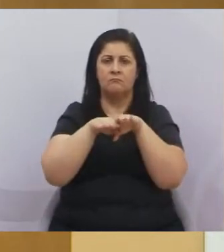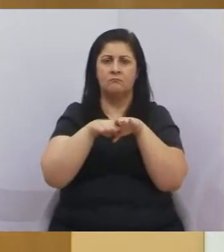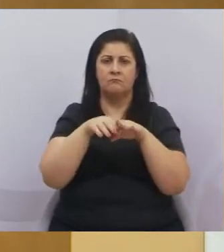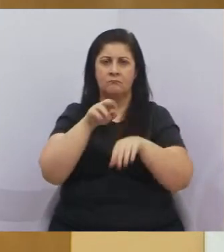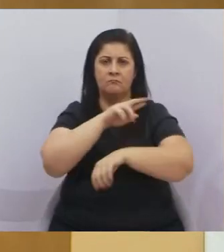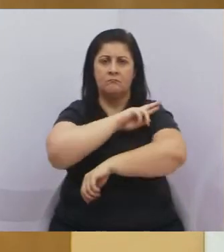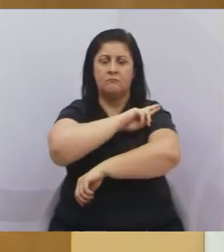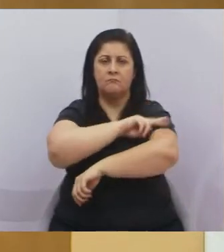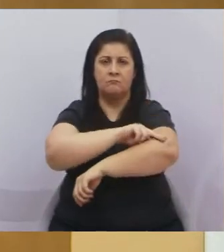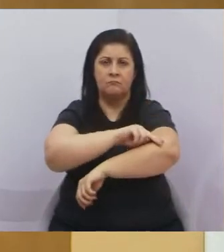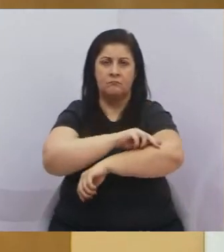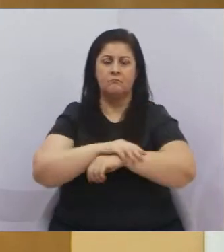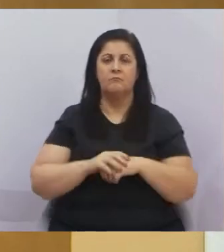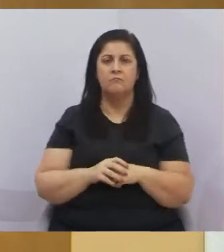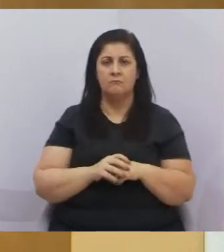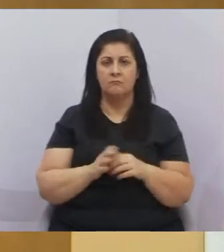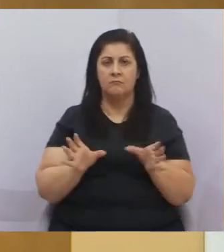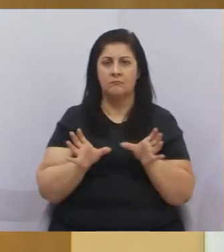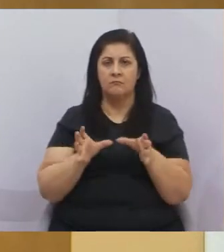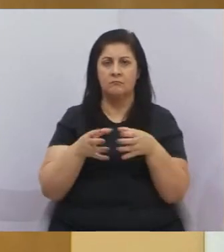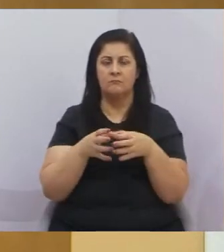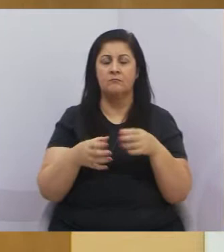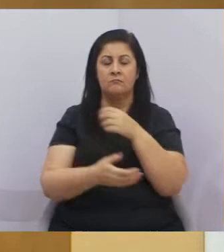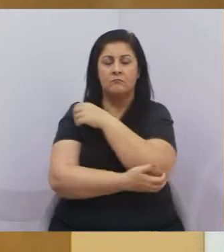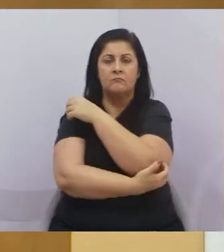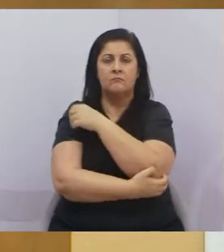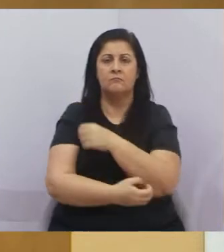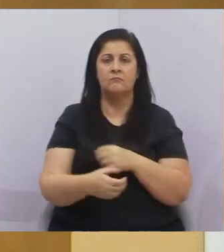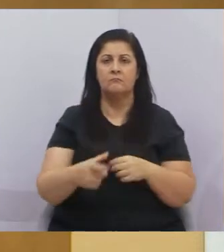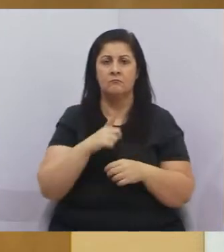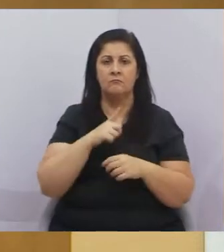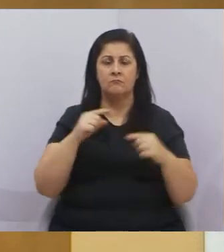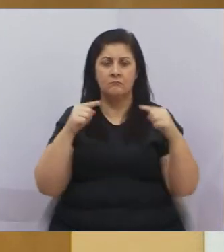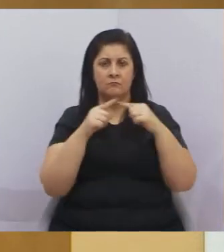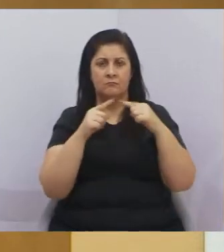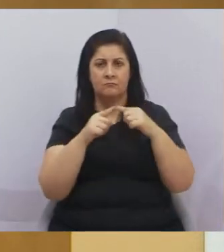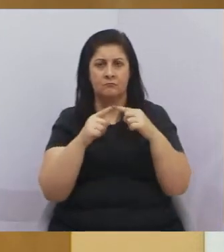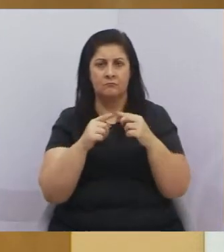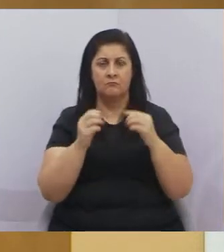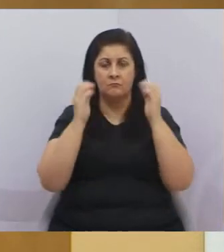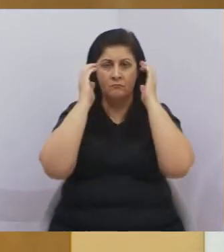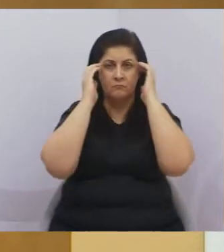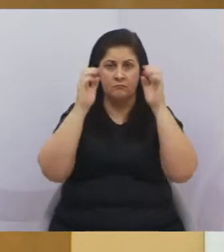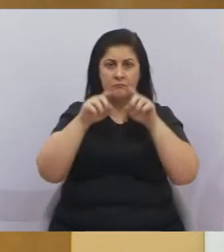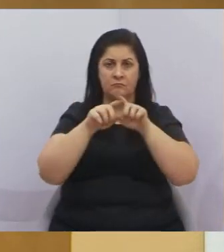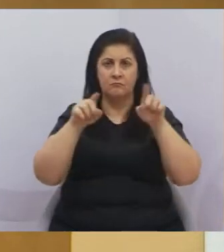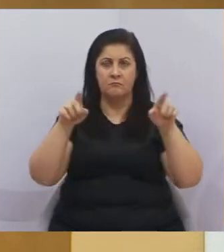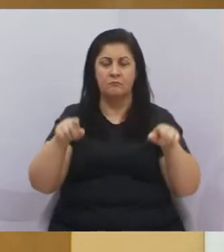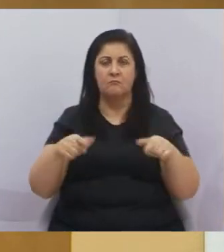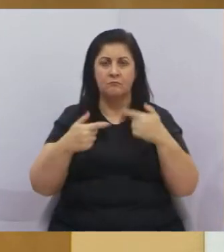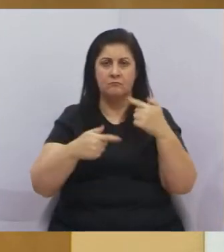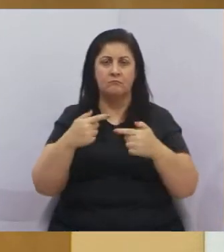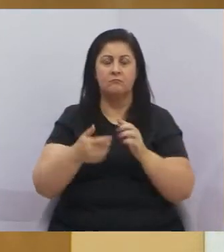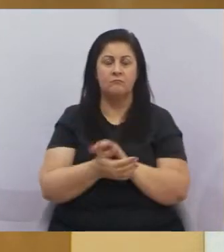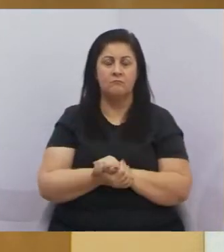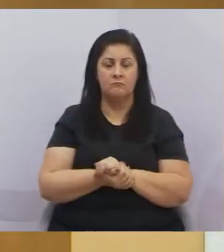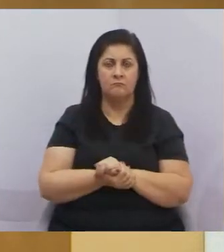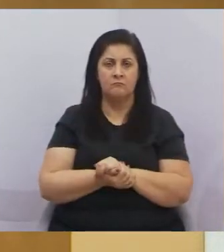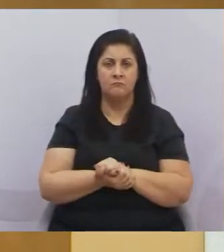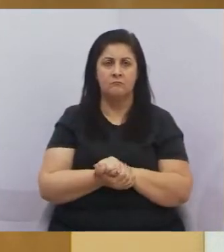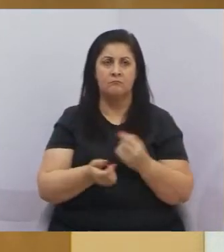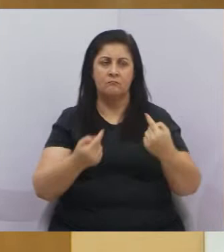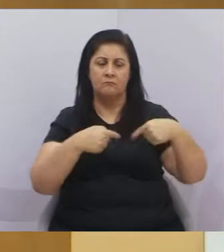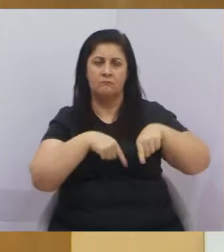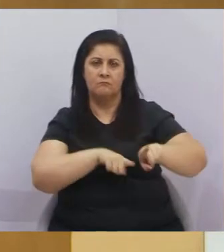O Conselho terá como principal finalidade deliberar sobre as políticas públicas que promovam a igualdade racial para combater a